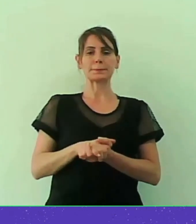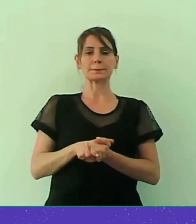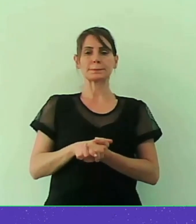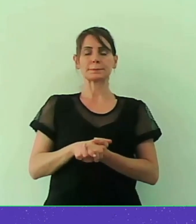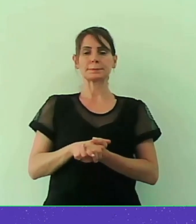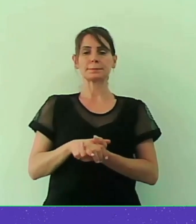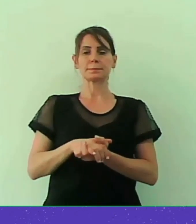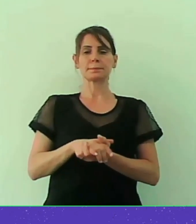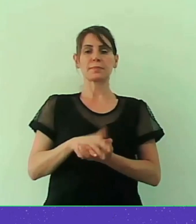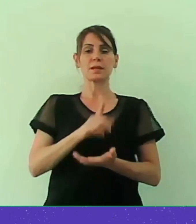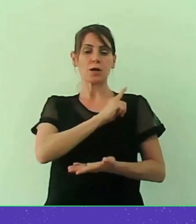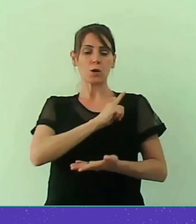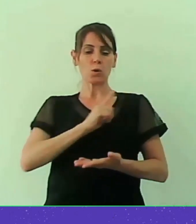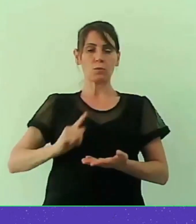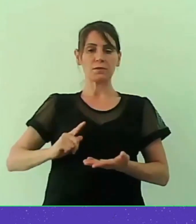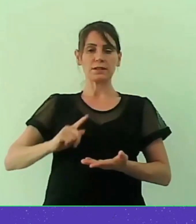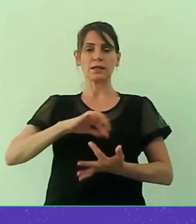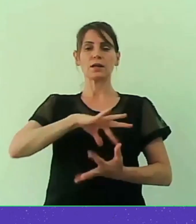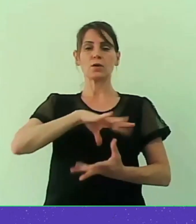de sujeitar a terra.